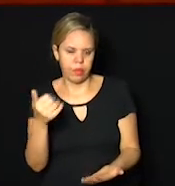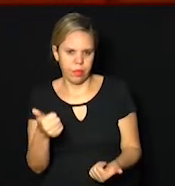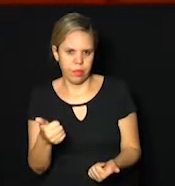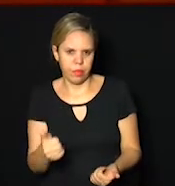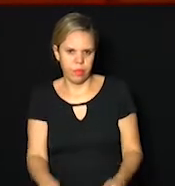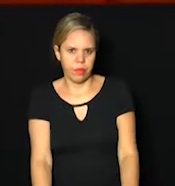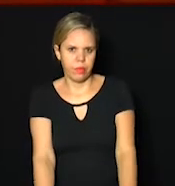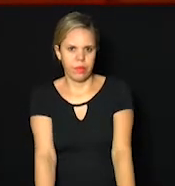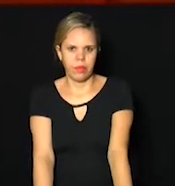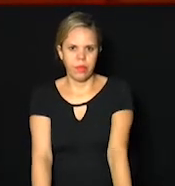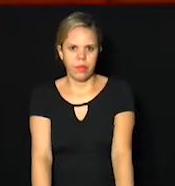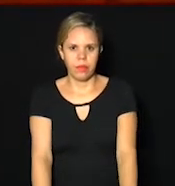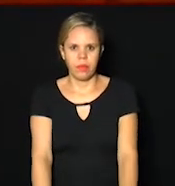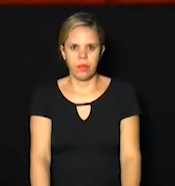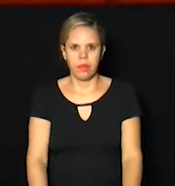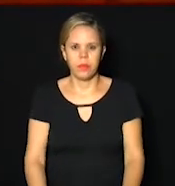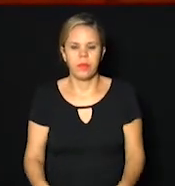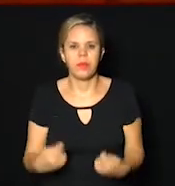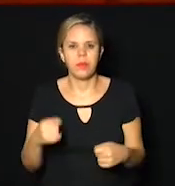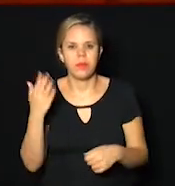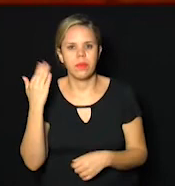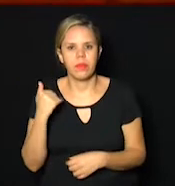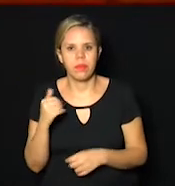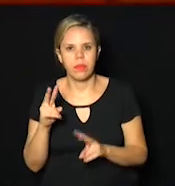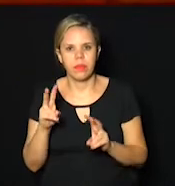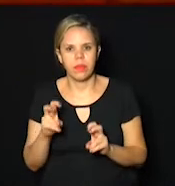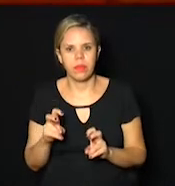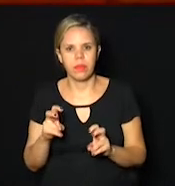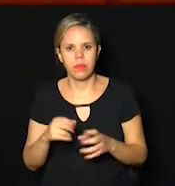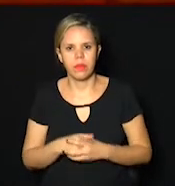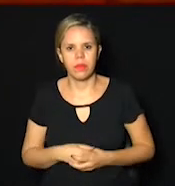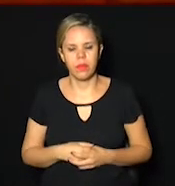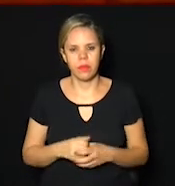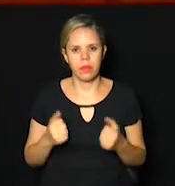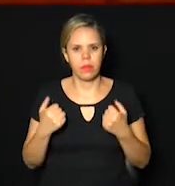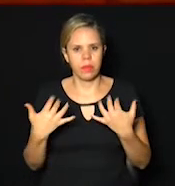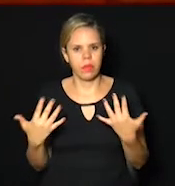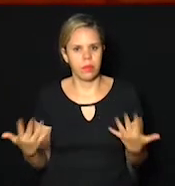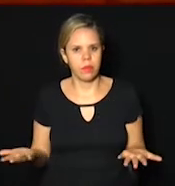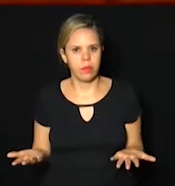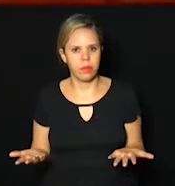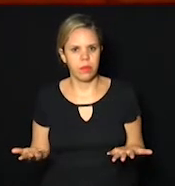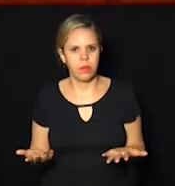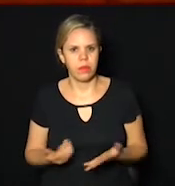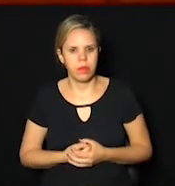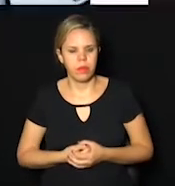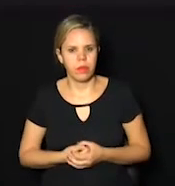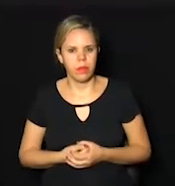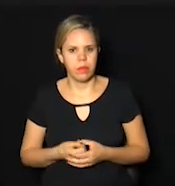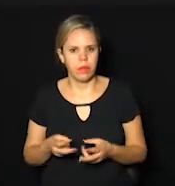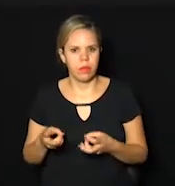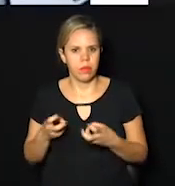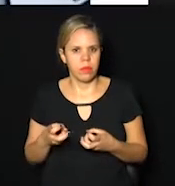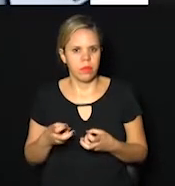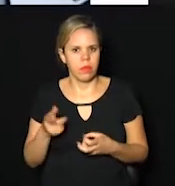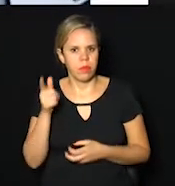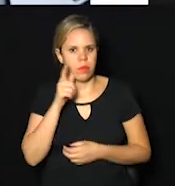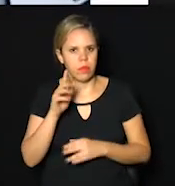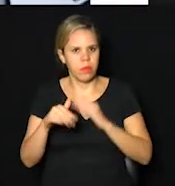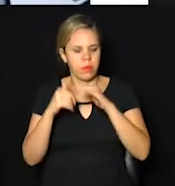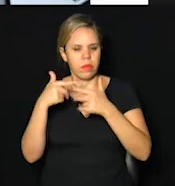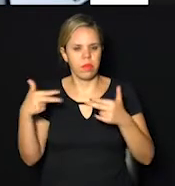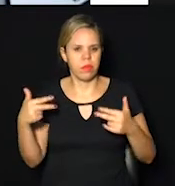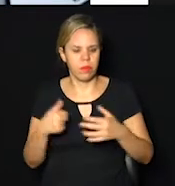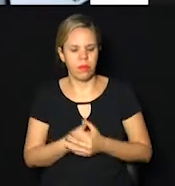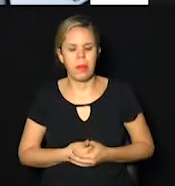olhar um pouquinho o que a gente precisa saber sobre este público. O que a gente precisa observar para conseguir construir alguma